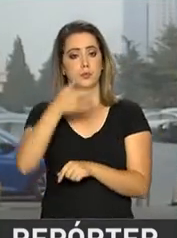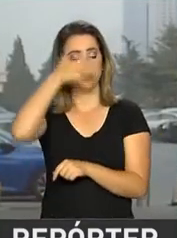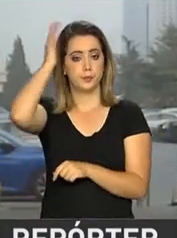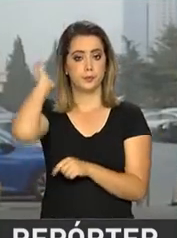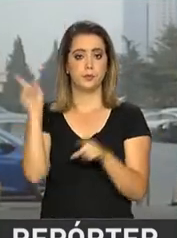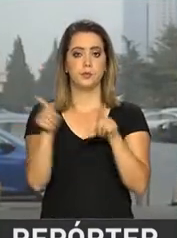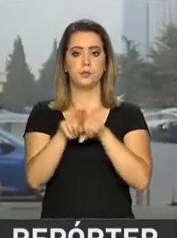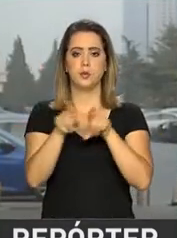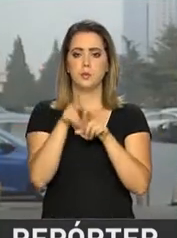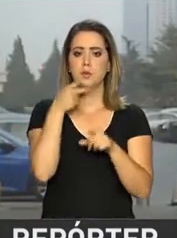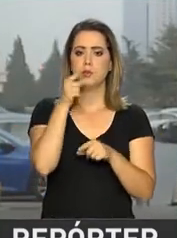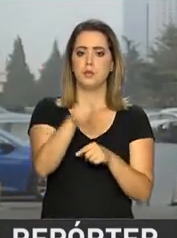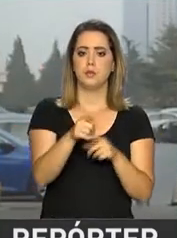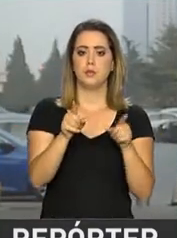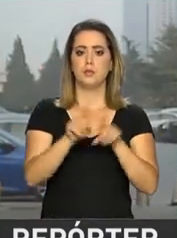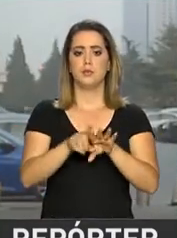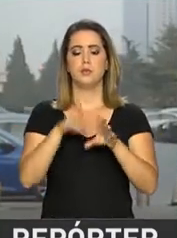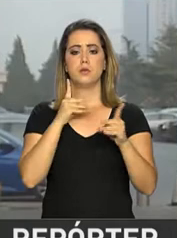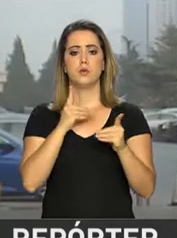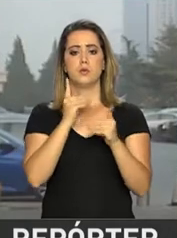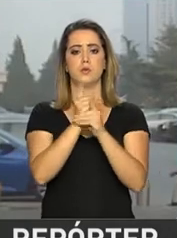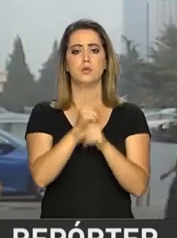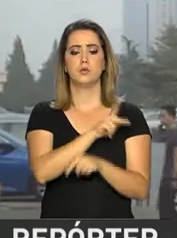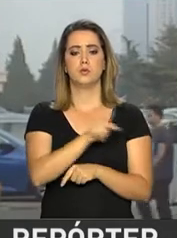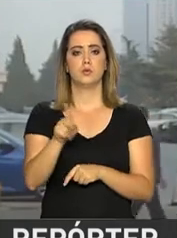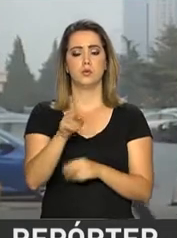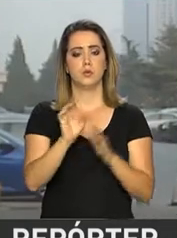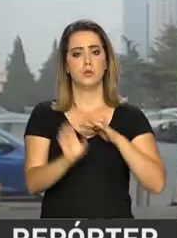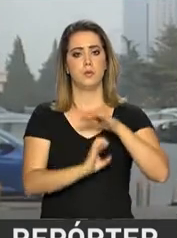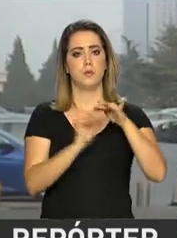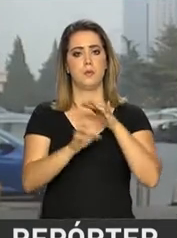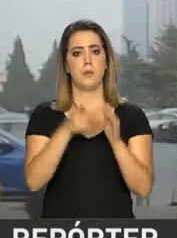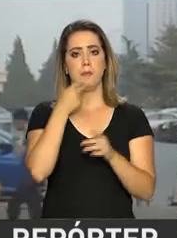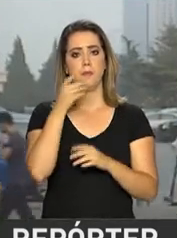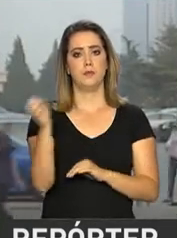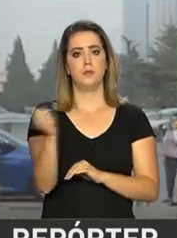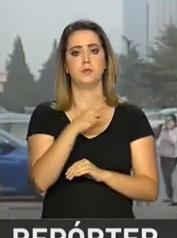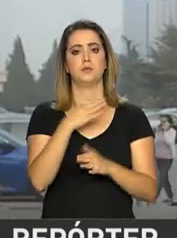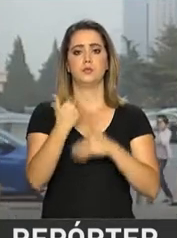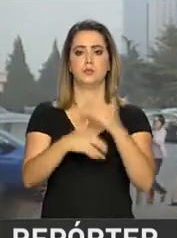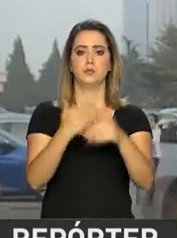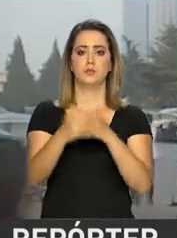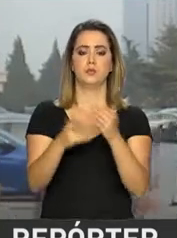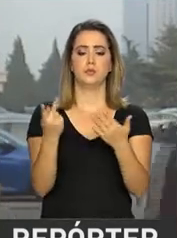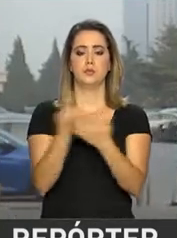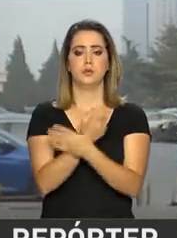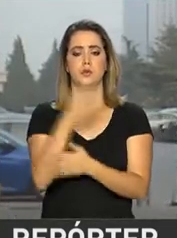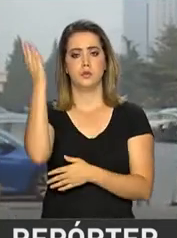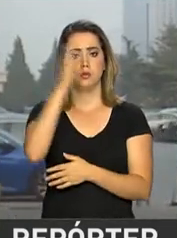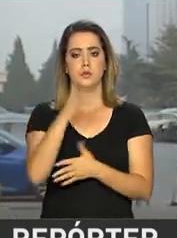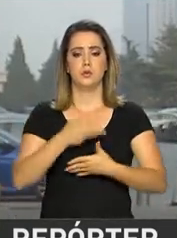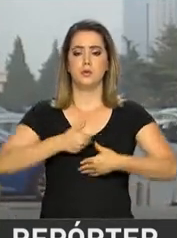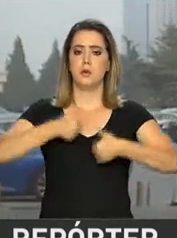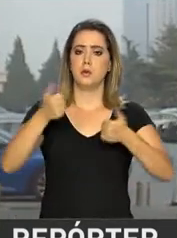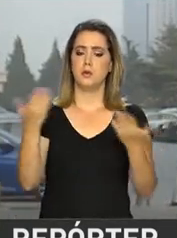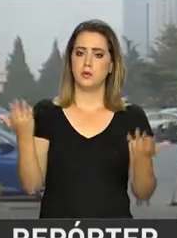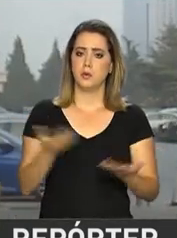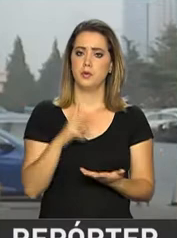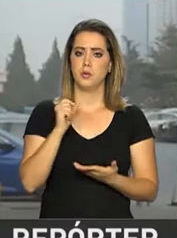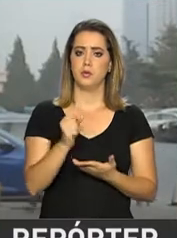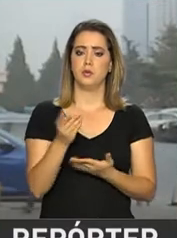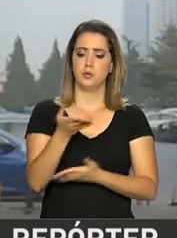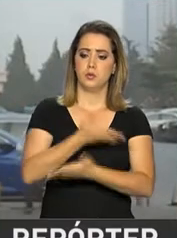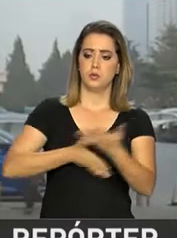falou sobre os encontros com empresários e disse que as reformas em curso no brasil ea melhora no ambiente de